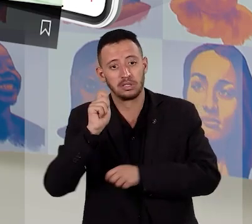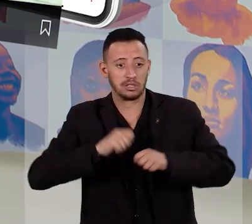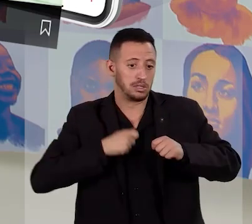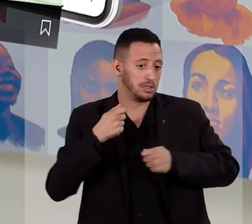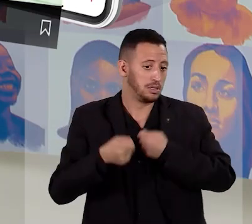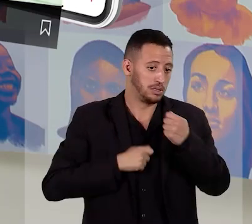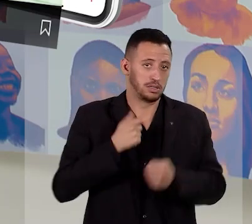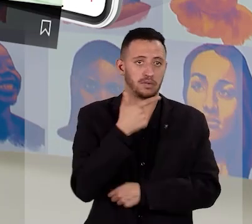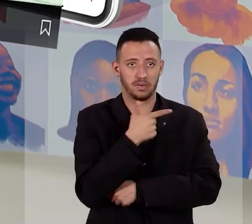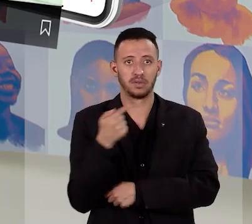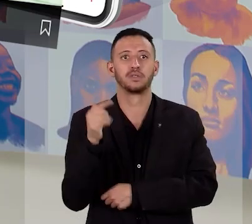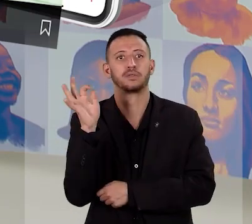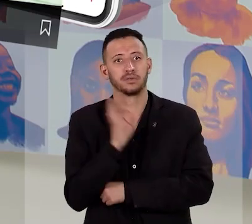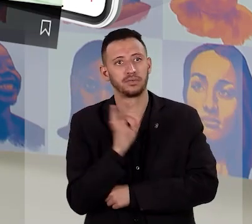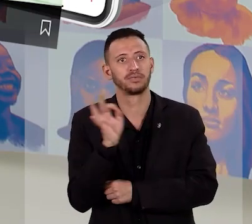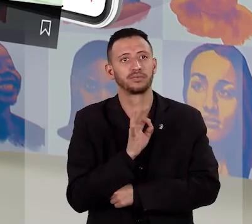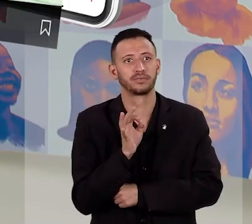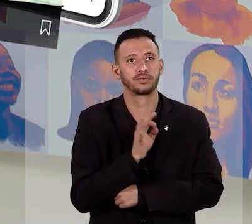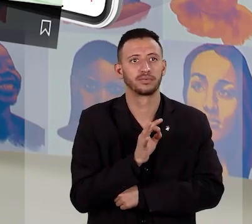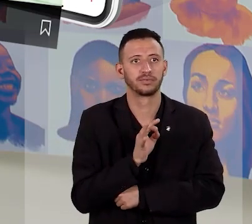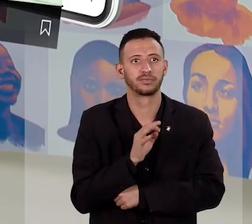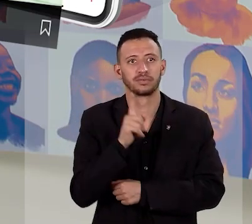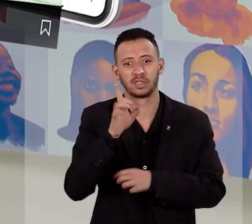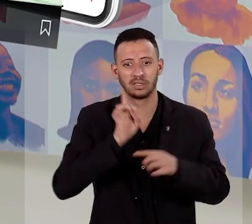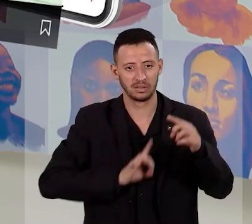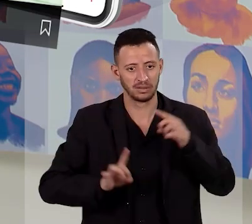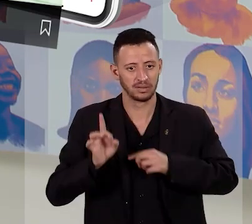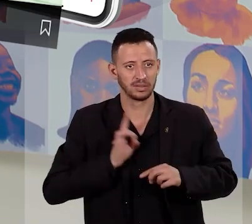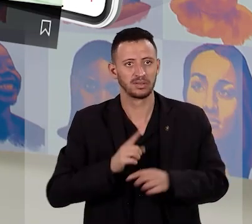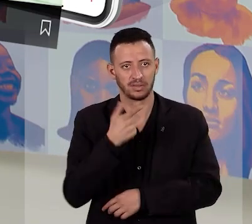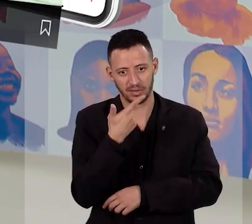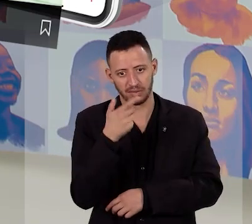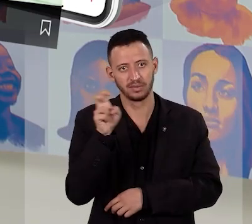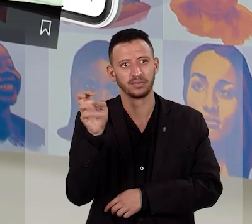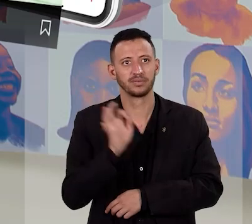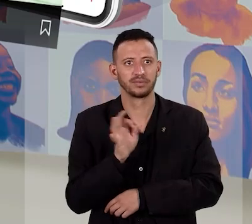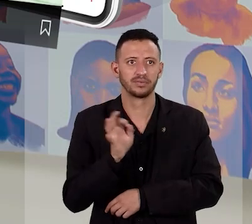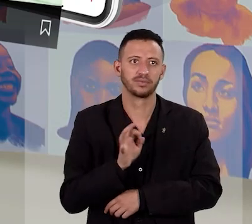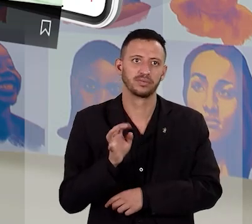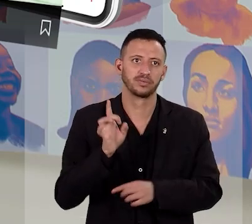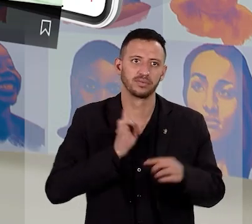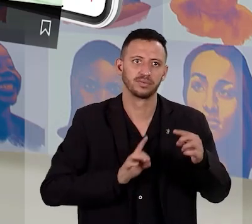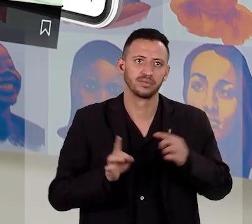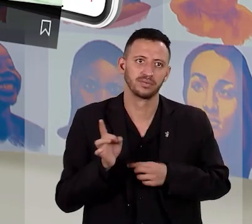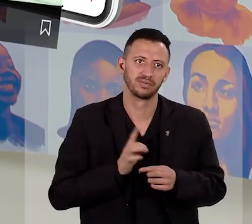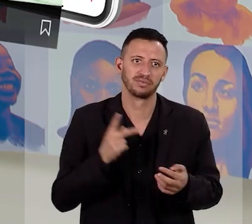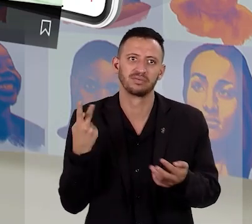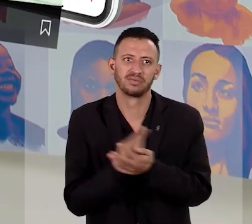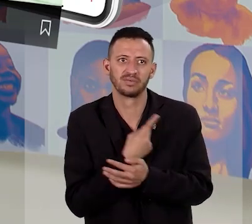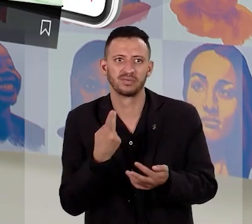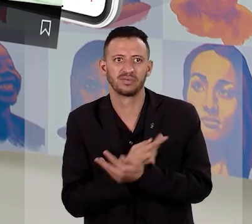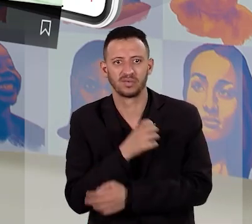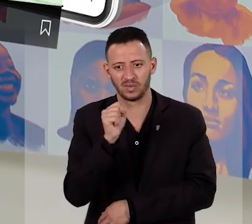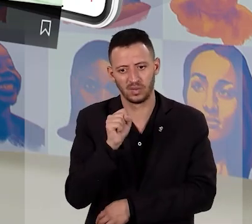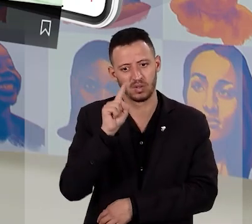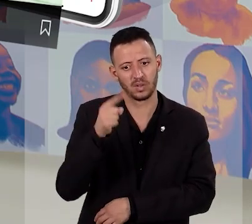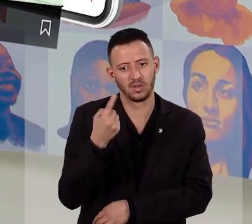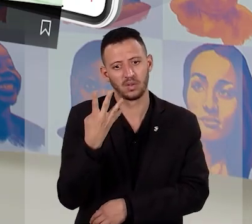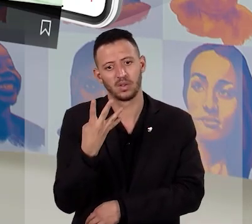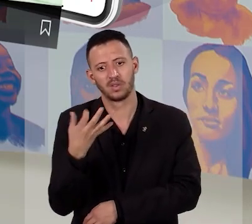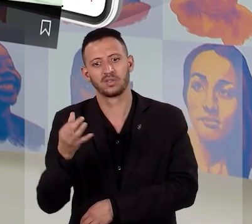28%, por ansiedade, 27%, episódios depressivos, 25% e depressão recorrente,